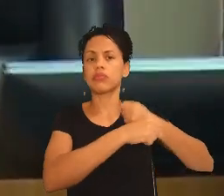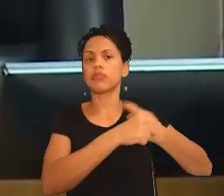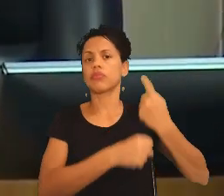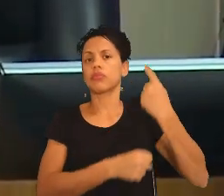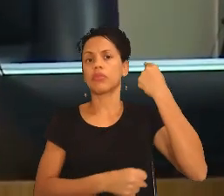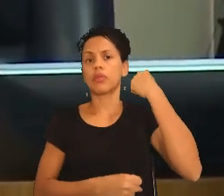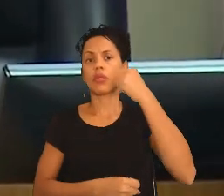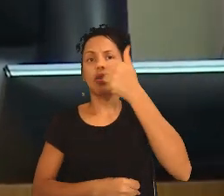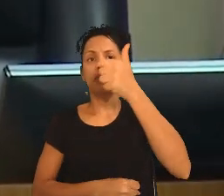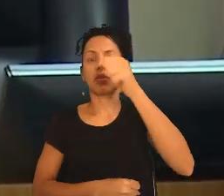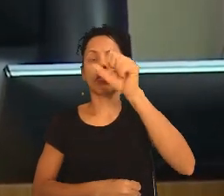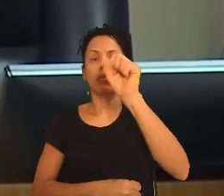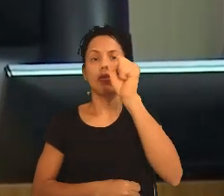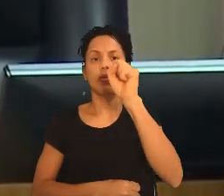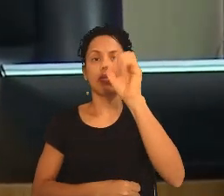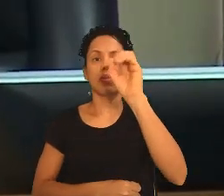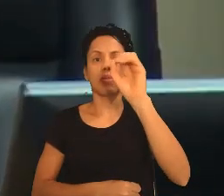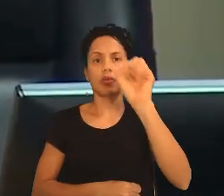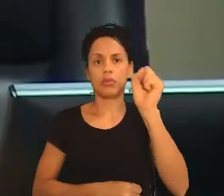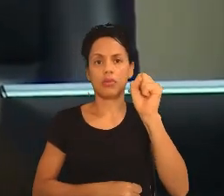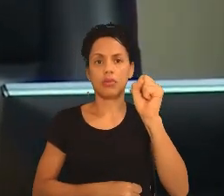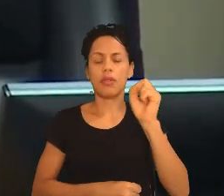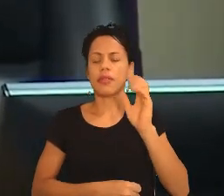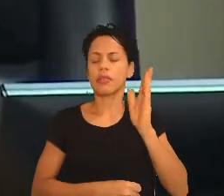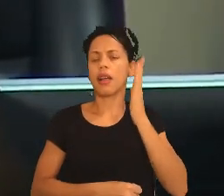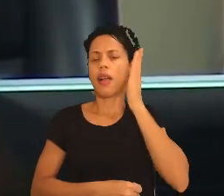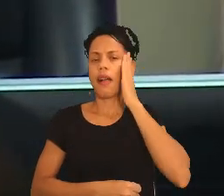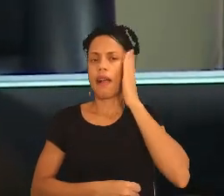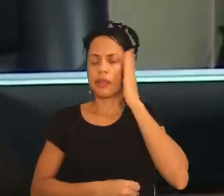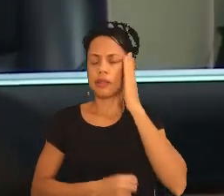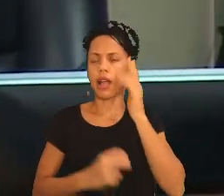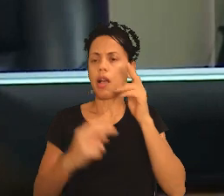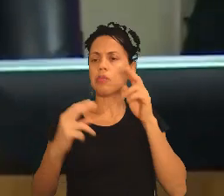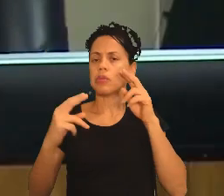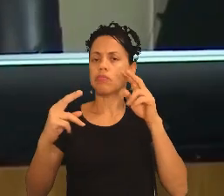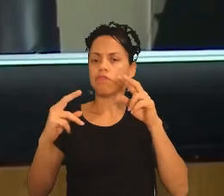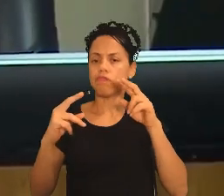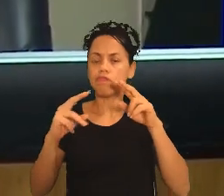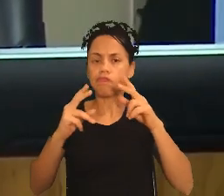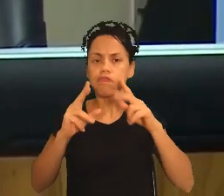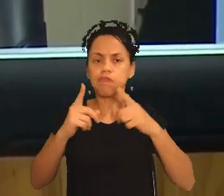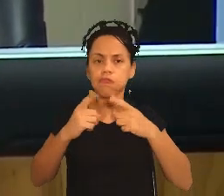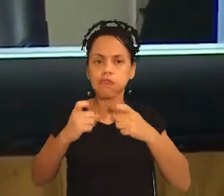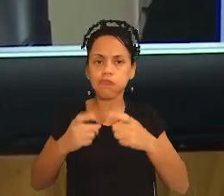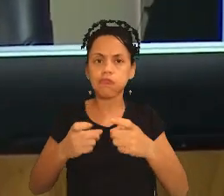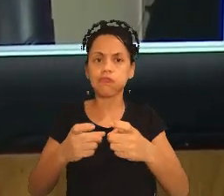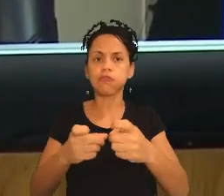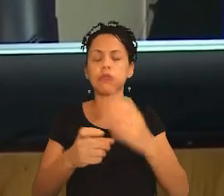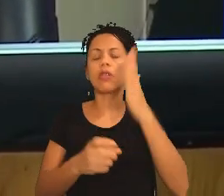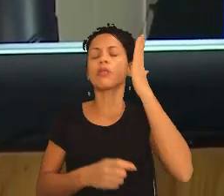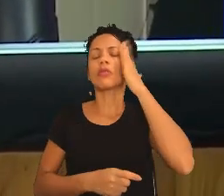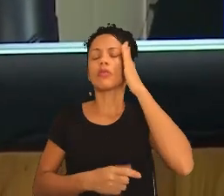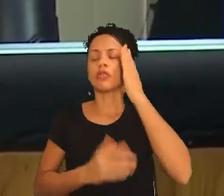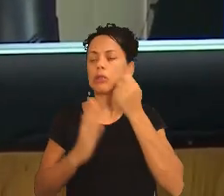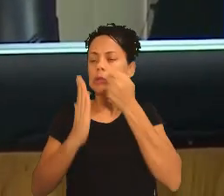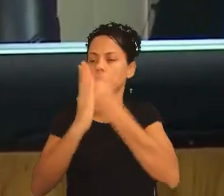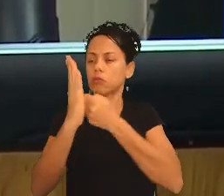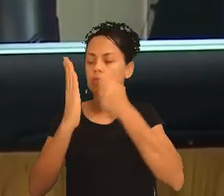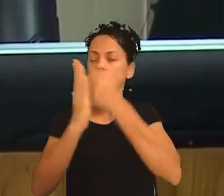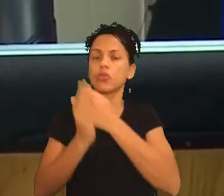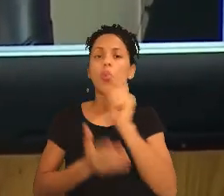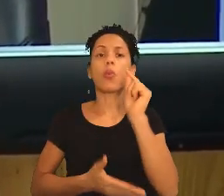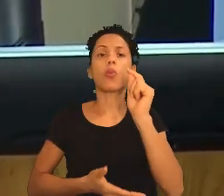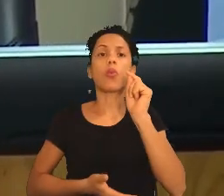povo lida com guerras, né, e com militarismo, como foi falado no vídeo, desde 1808.